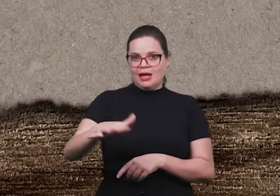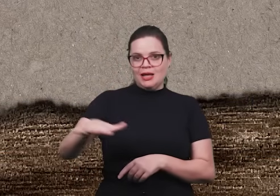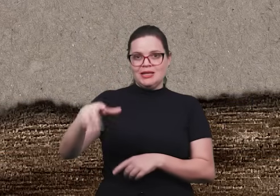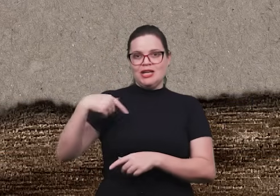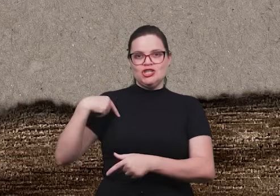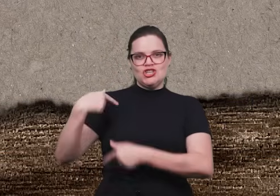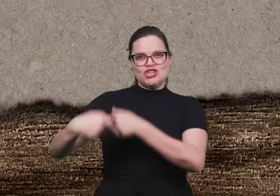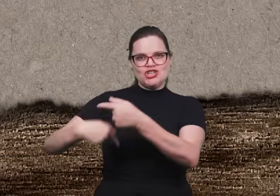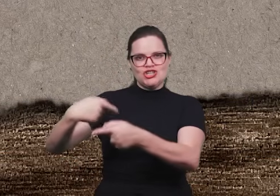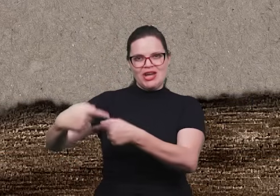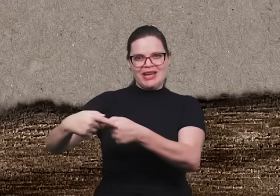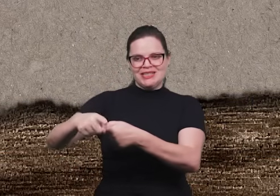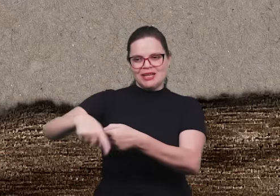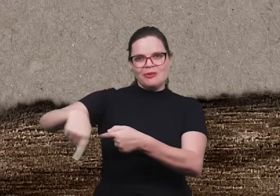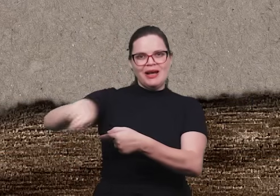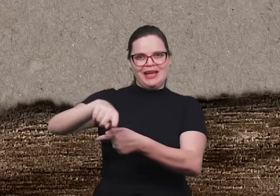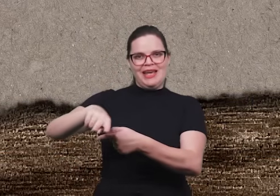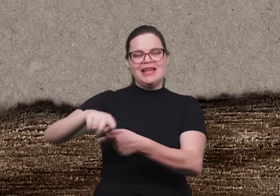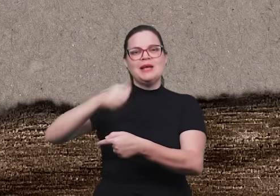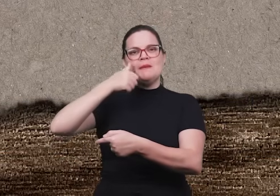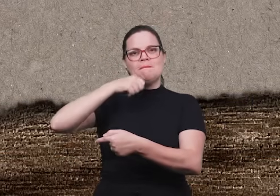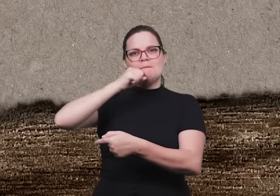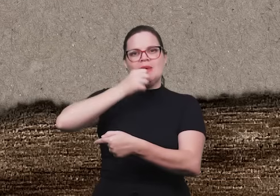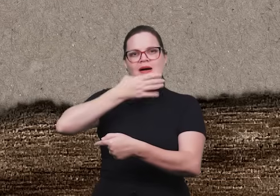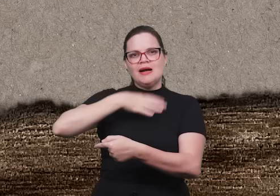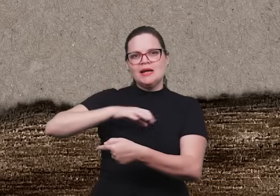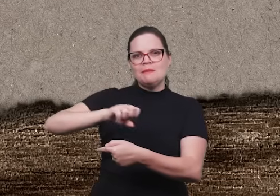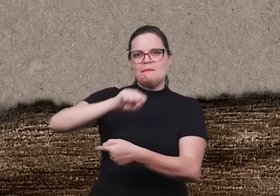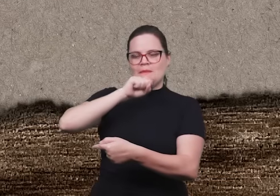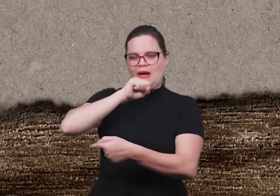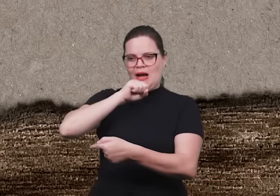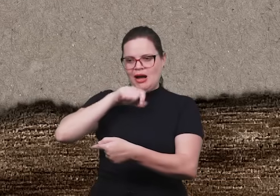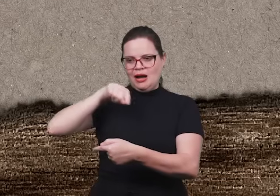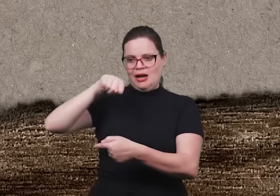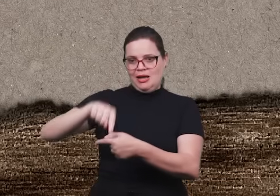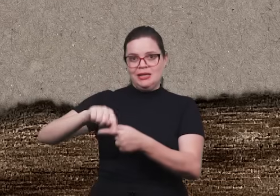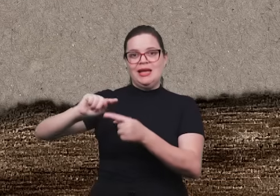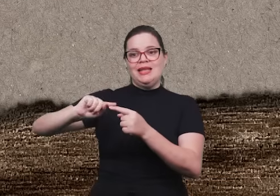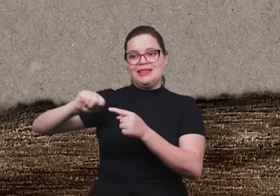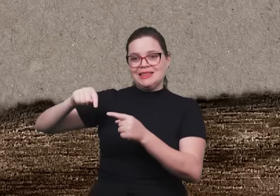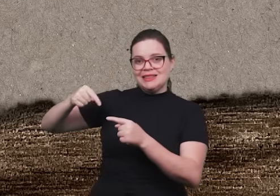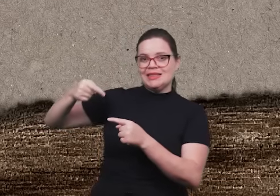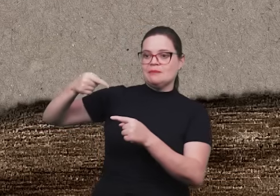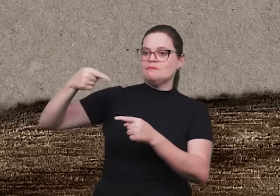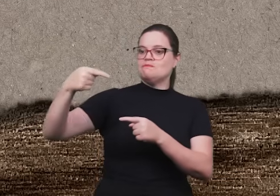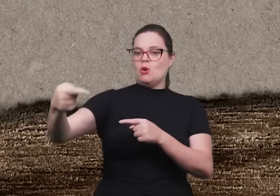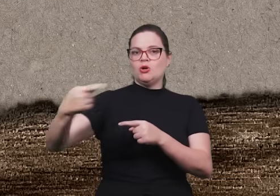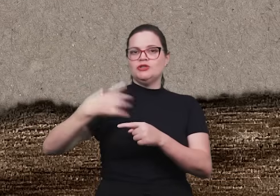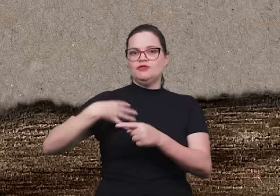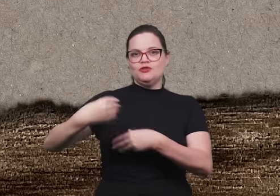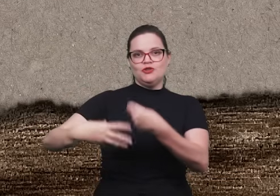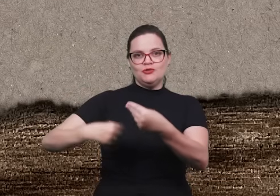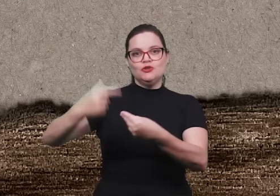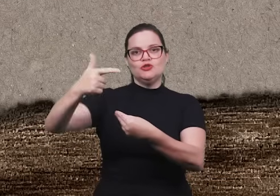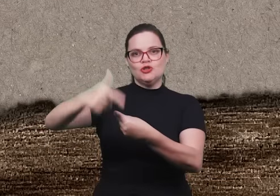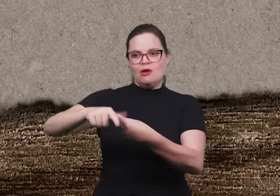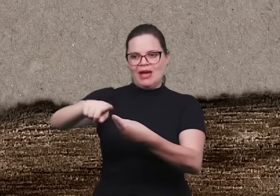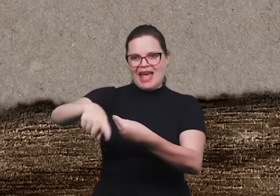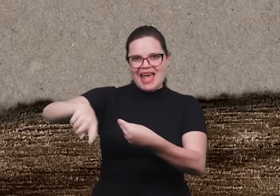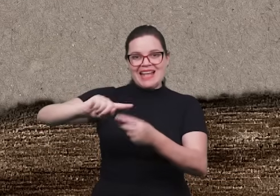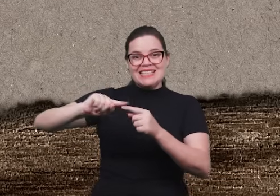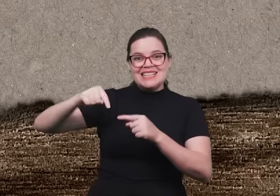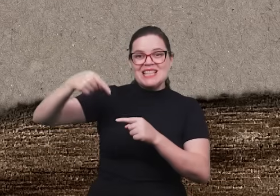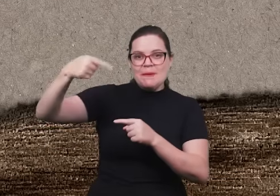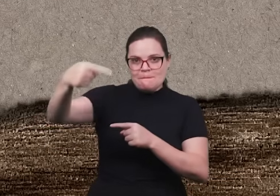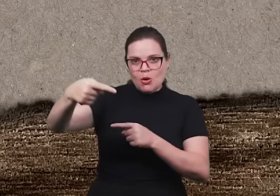aquela geração a seus pais, e outra geração após deles se levantou, que